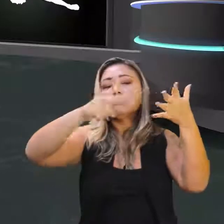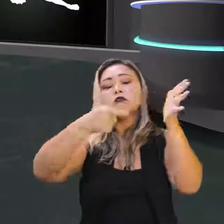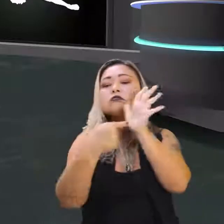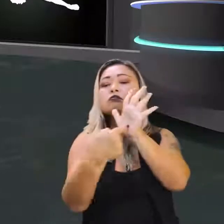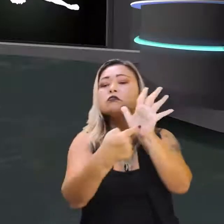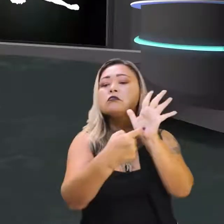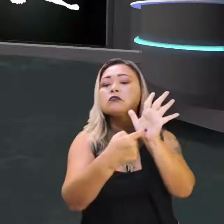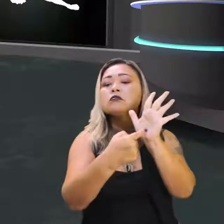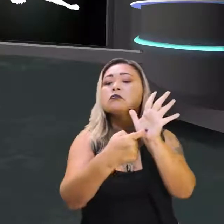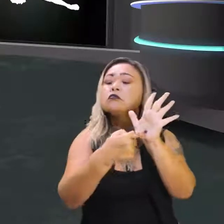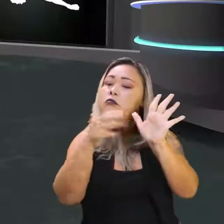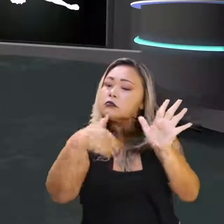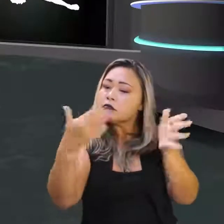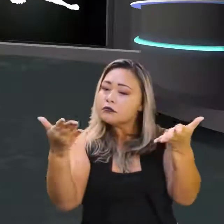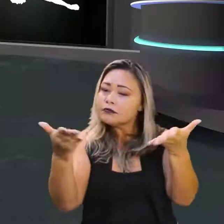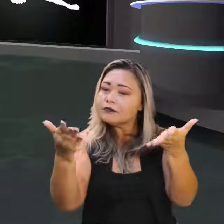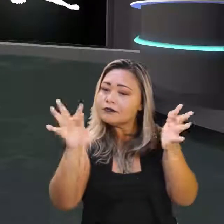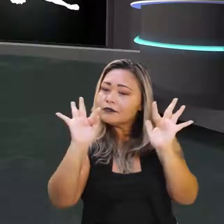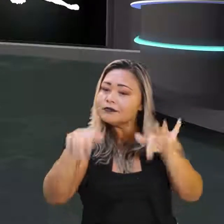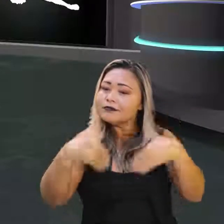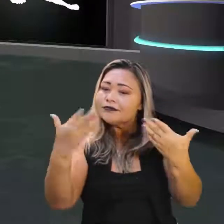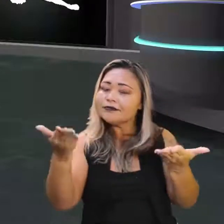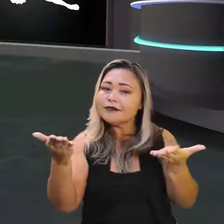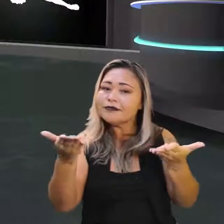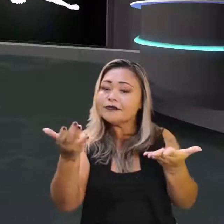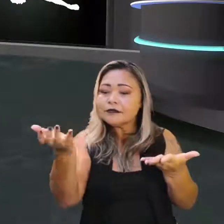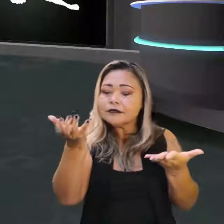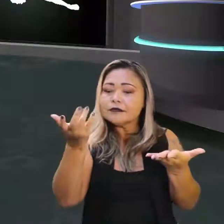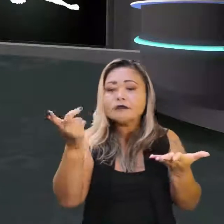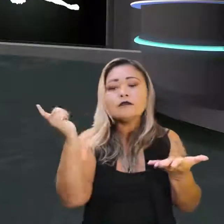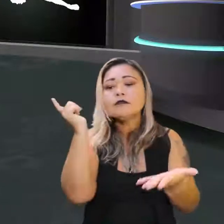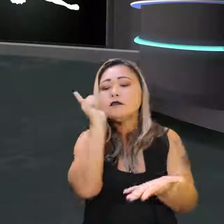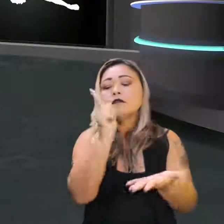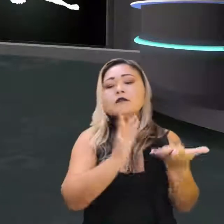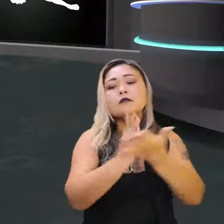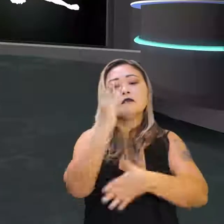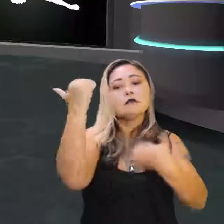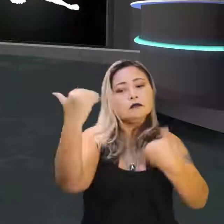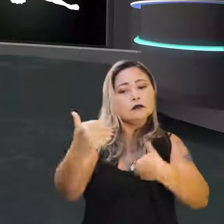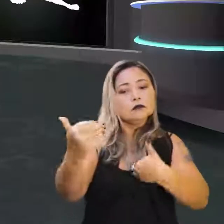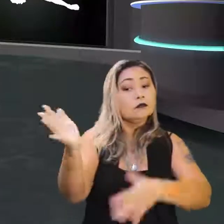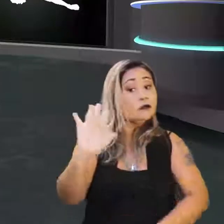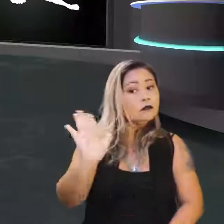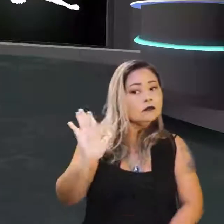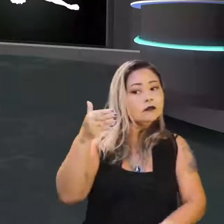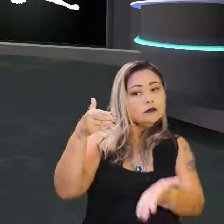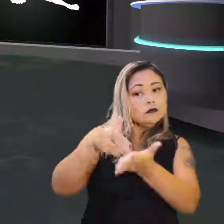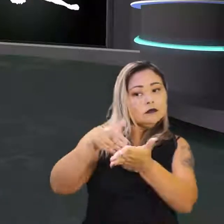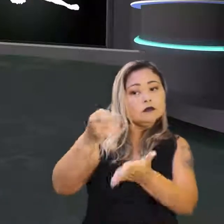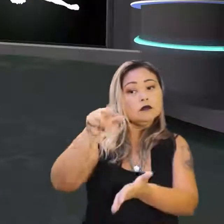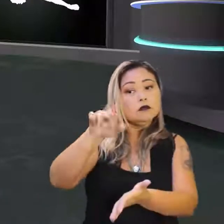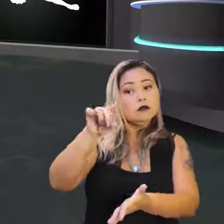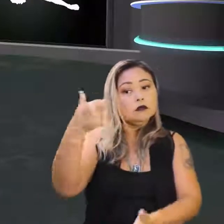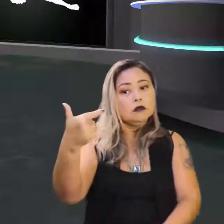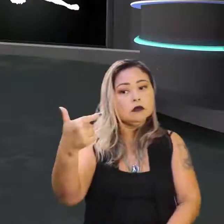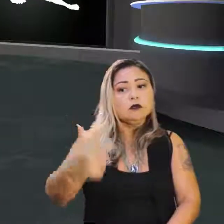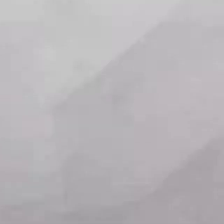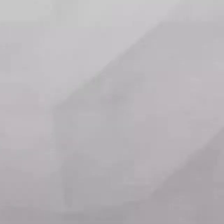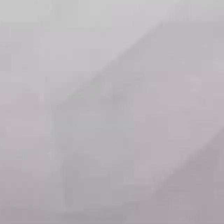destacamos, e por hoje nós terminamos aqui. Espero que você tenha um sucesso na avaliação. Então, tchau, até a unidade 2.